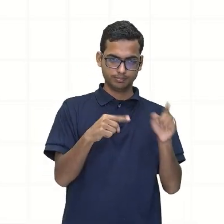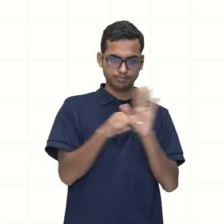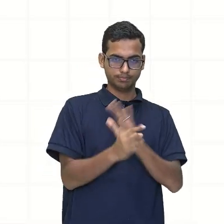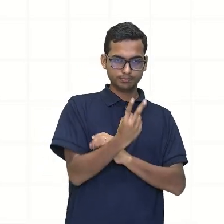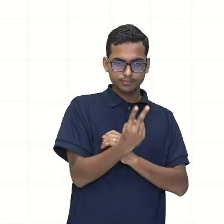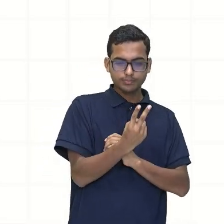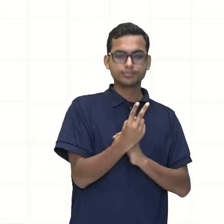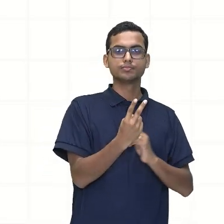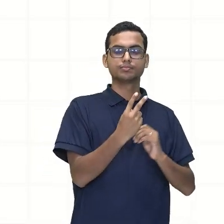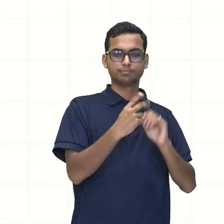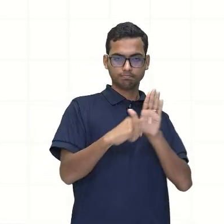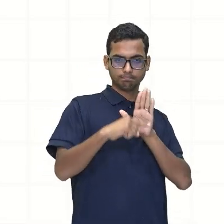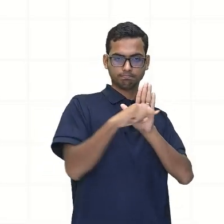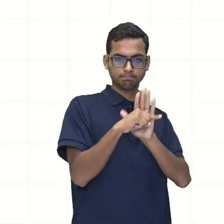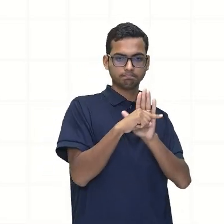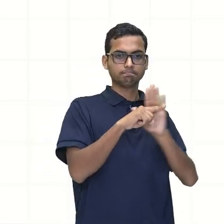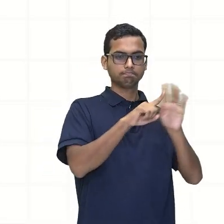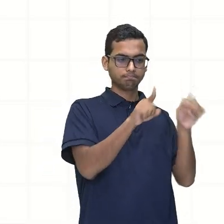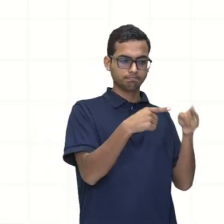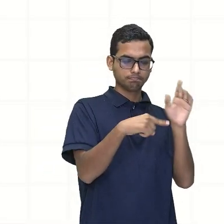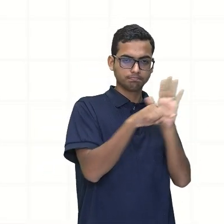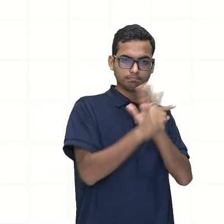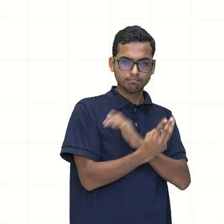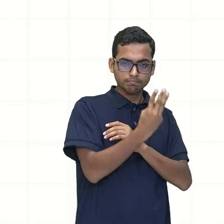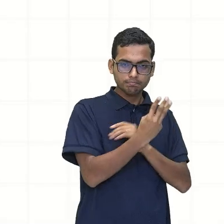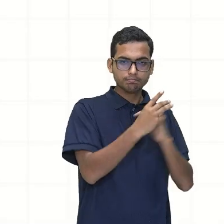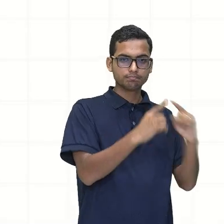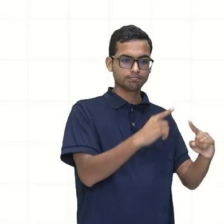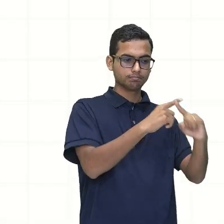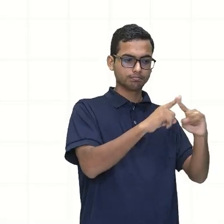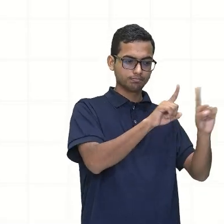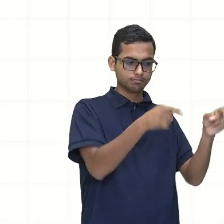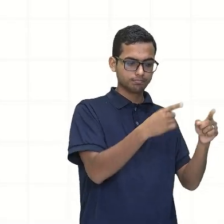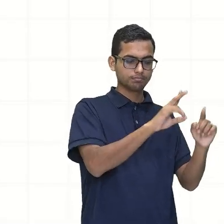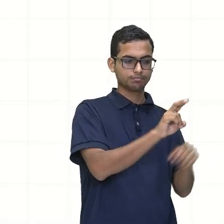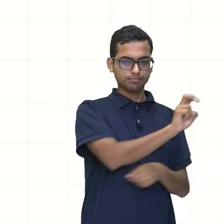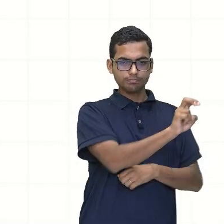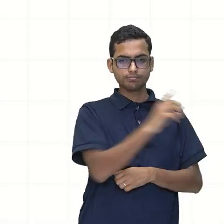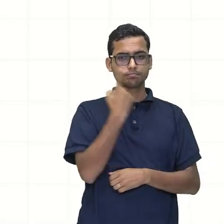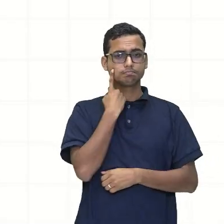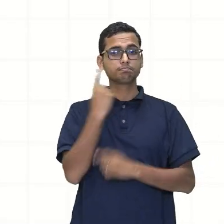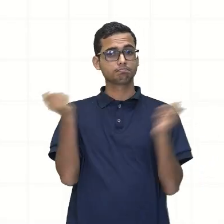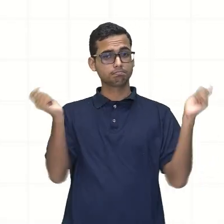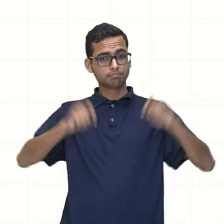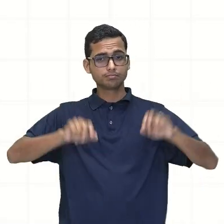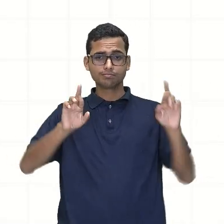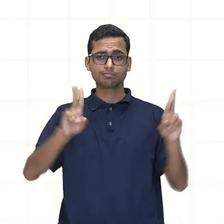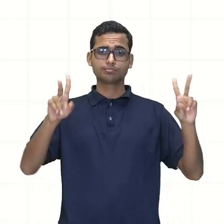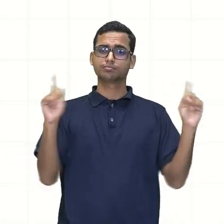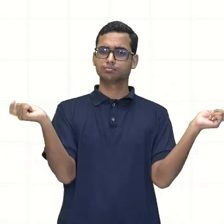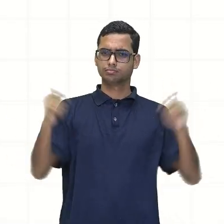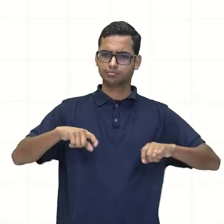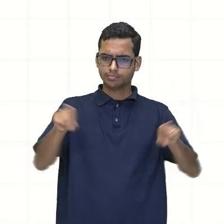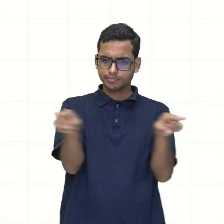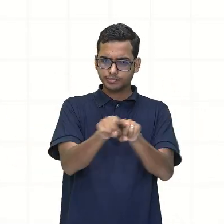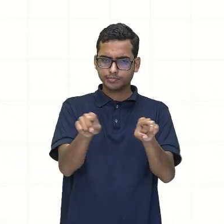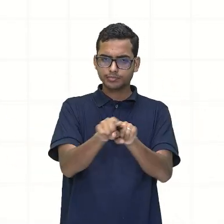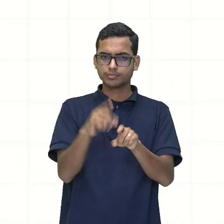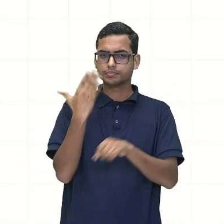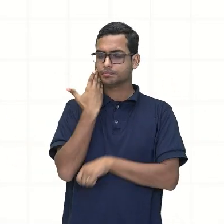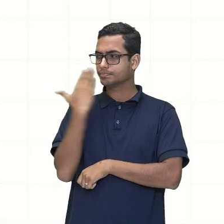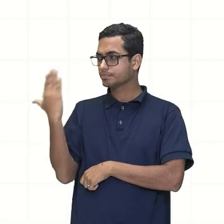esse menos eu já trouxe ele para cá. Eu poderia fazer diferente também. Eu poderia fazer mais